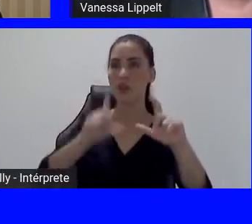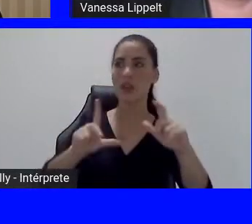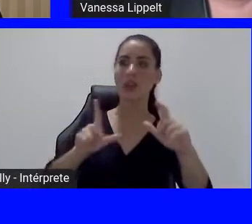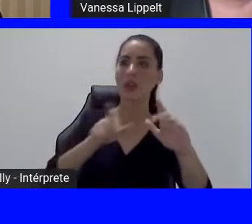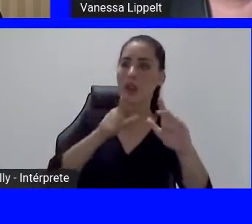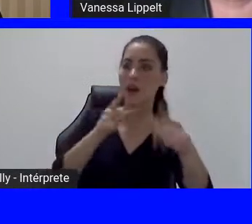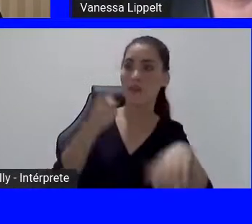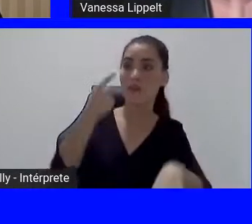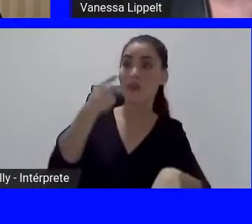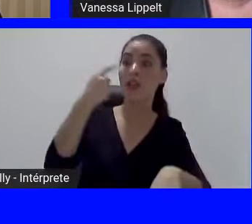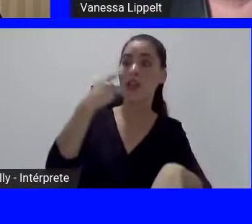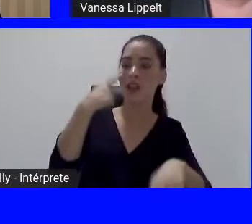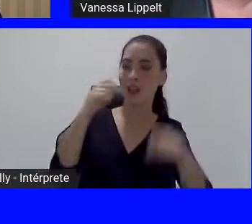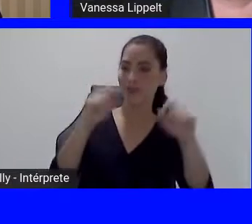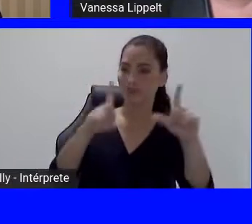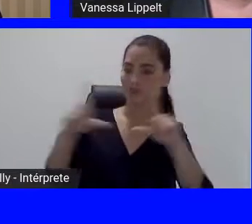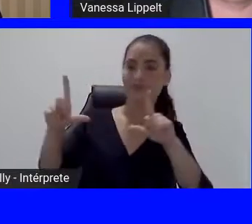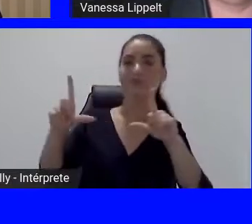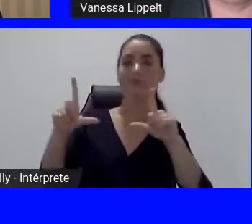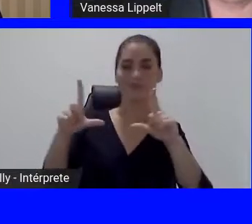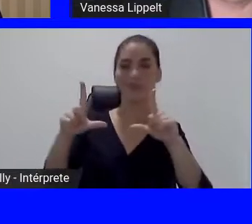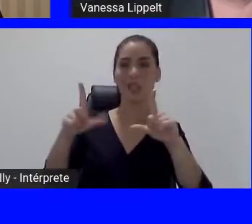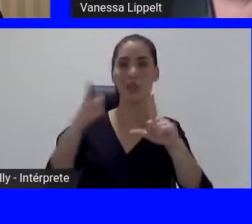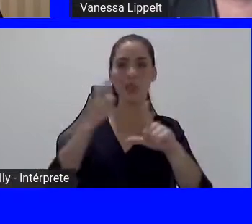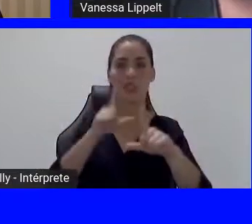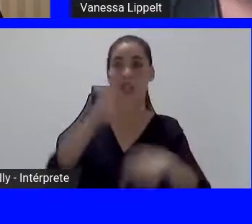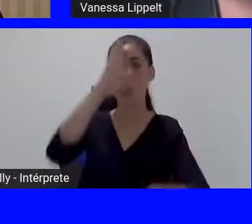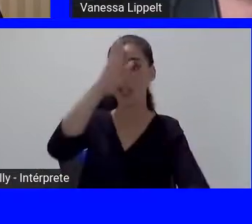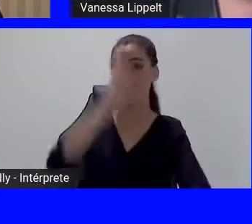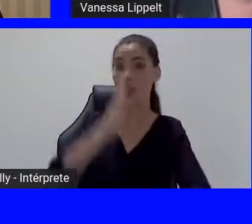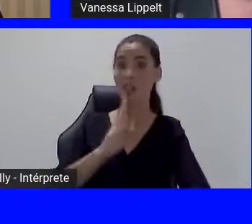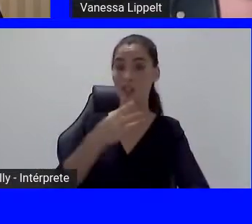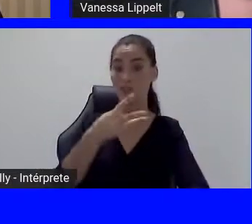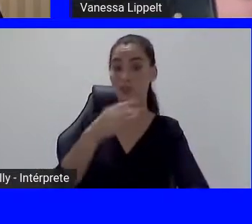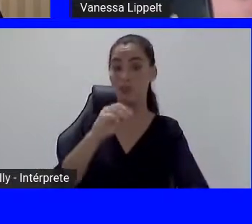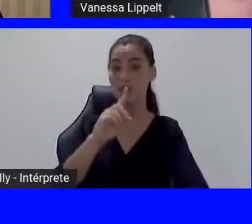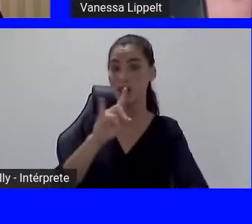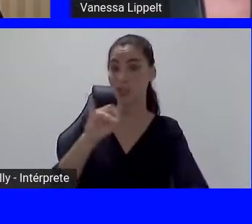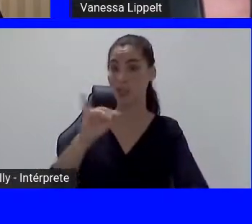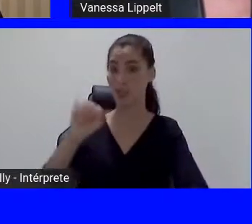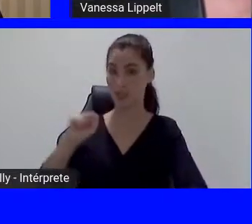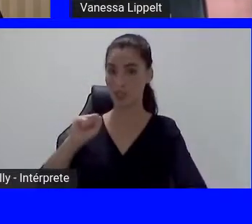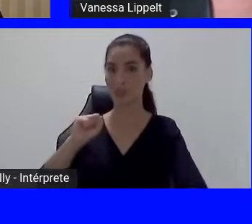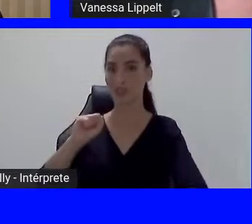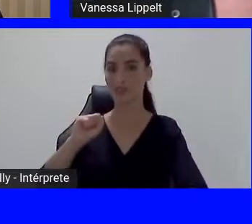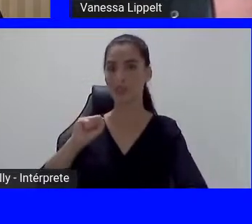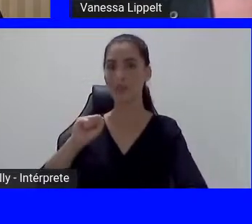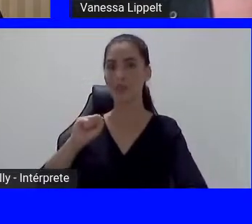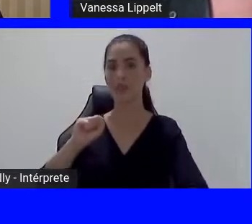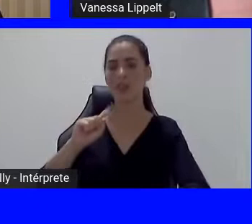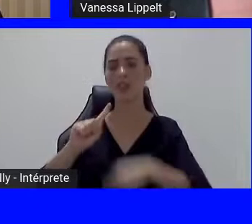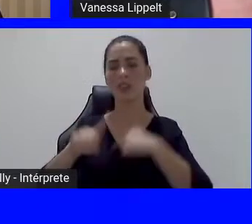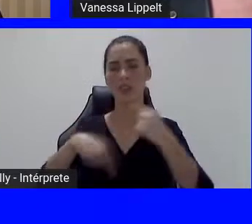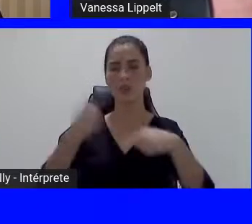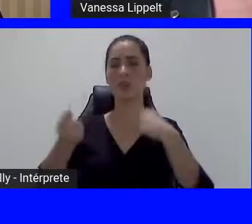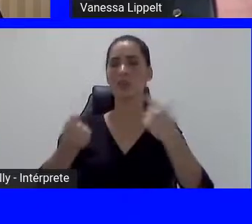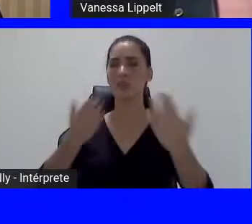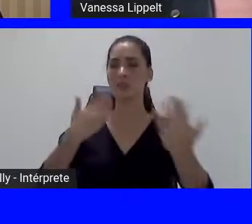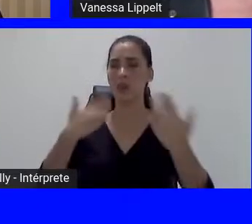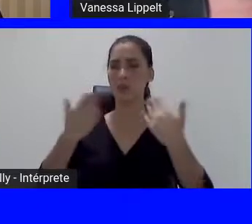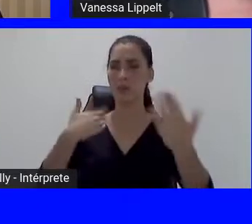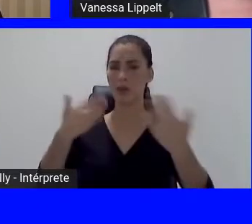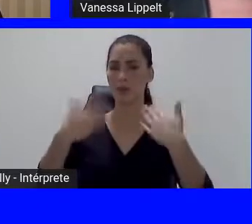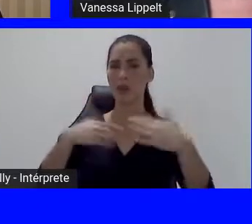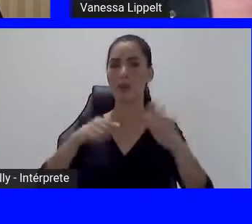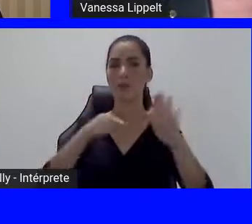e faça uma degustação gratuita por 30 dias. E a gente volta aí com o nosso bate-papo, aí uma perguntinha do